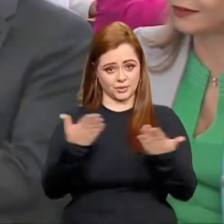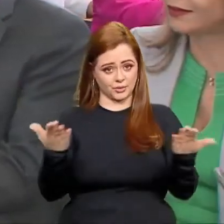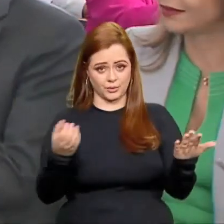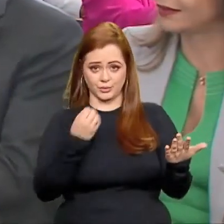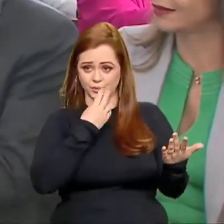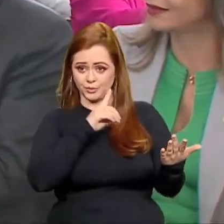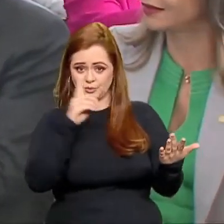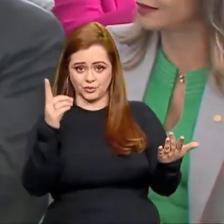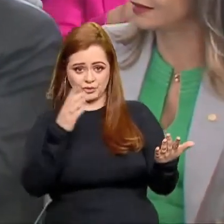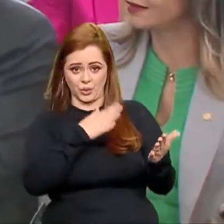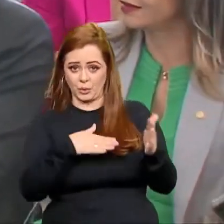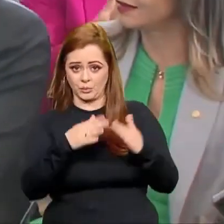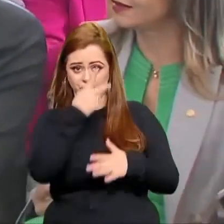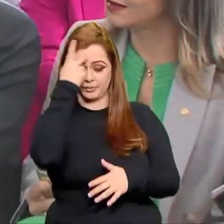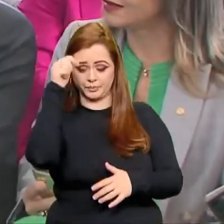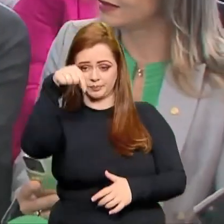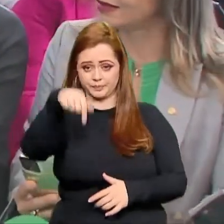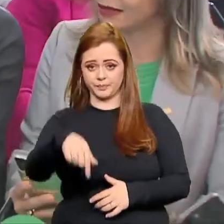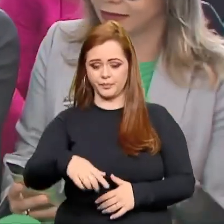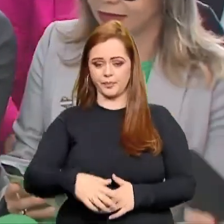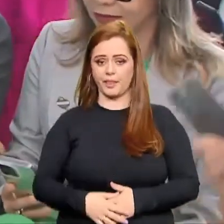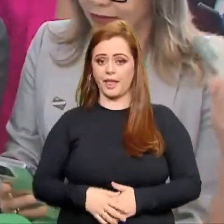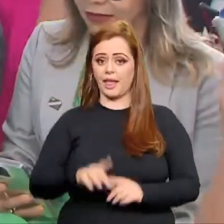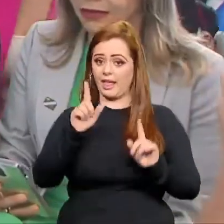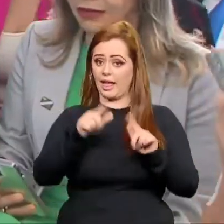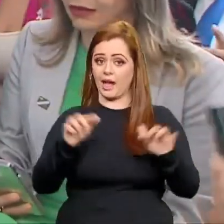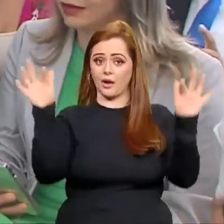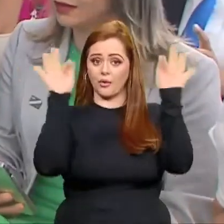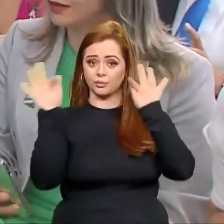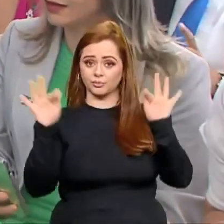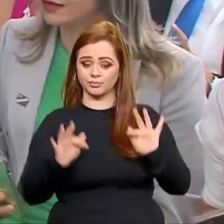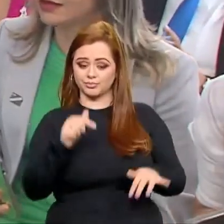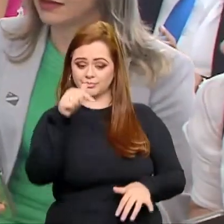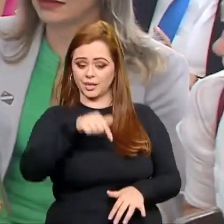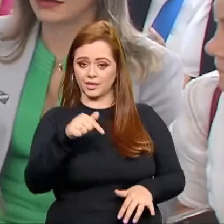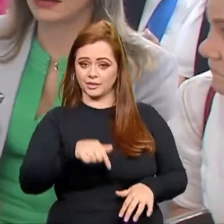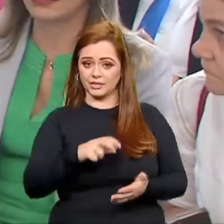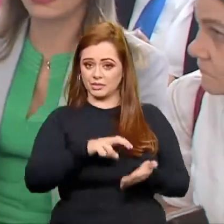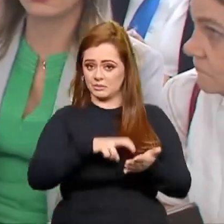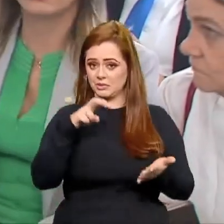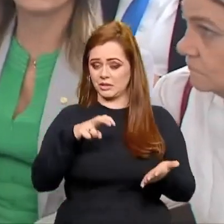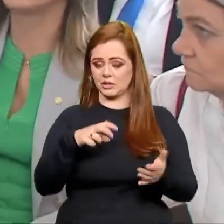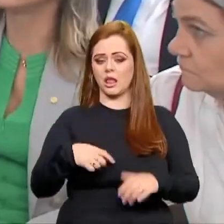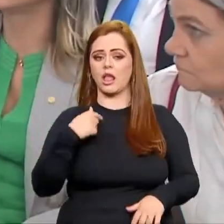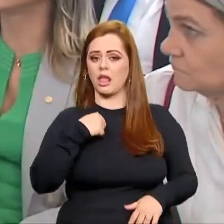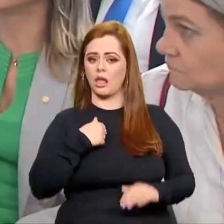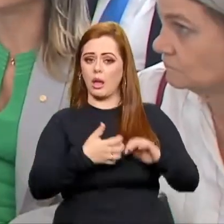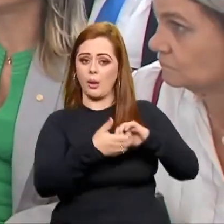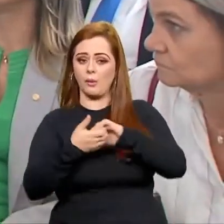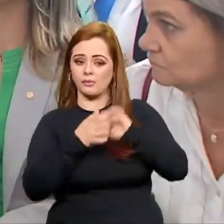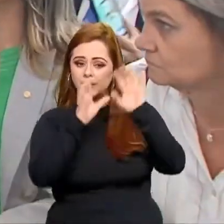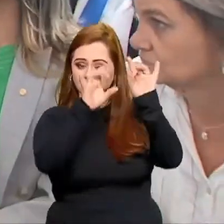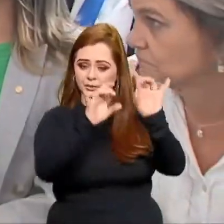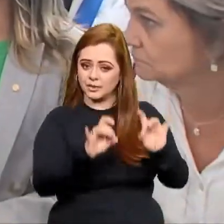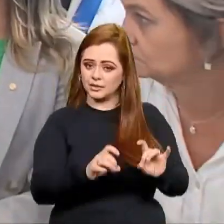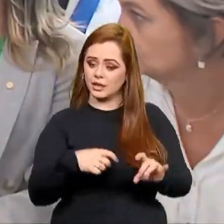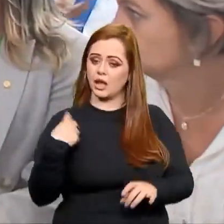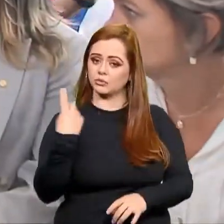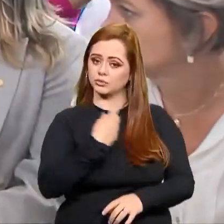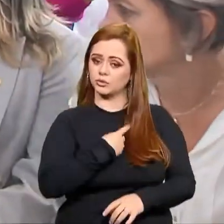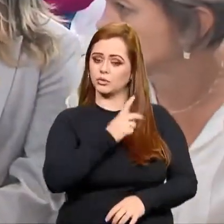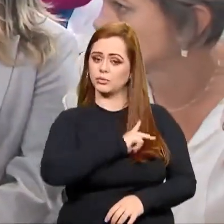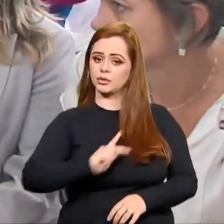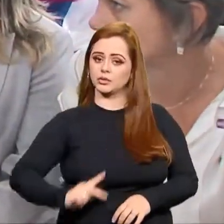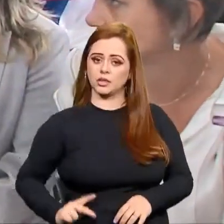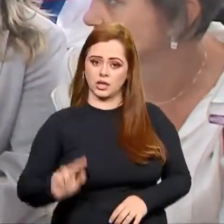Bom dia a todos. É com muita alegria que nesta manhã eu cumprimento de uma forma muito especial nosso querido excelentíssimo